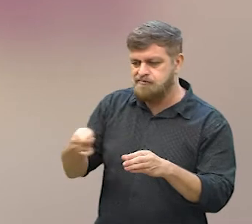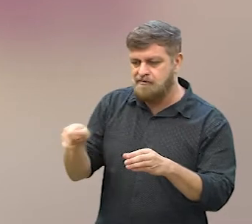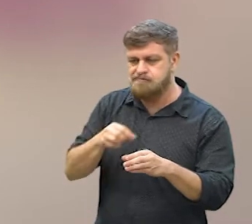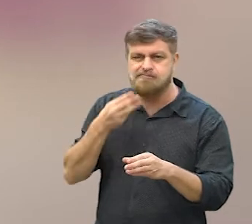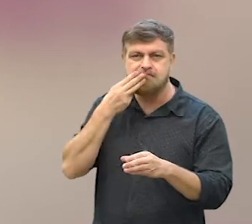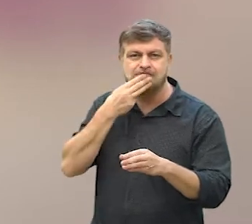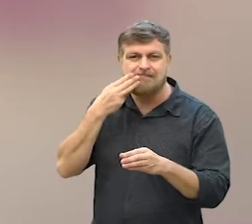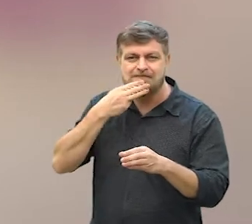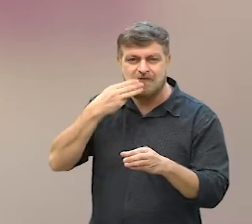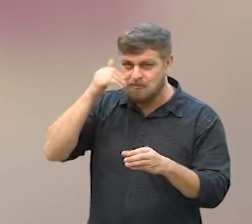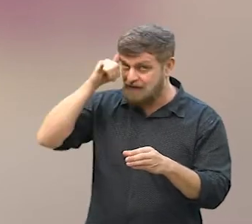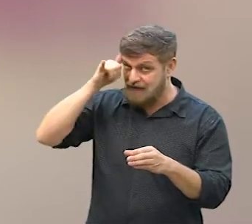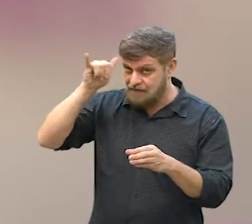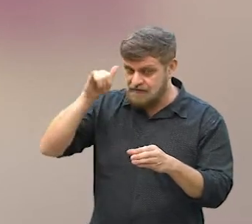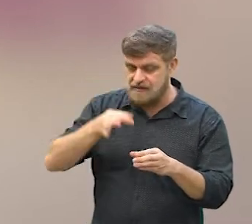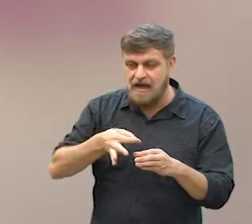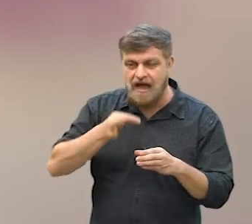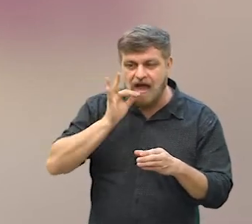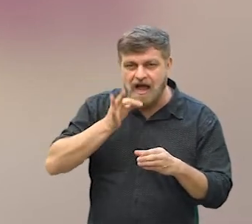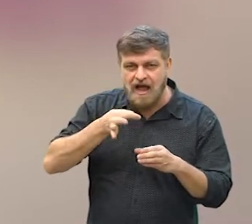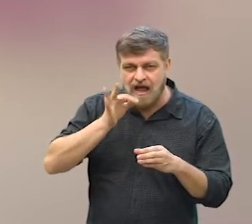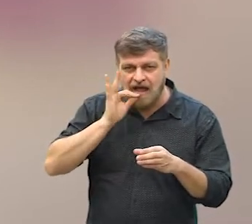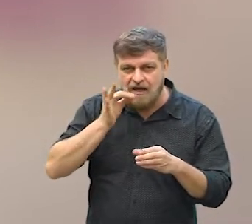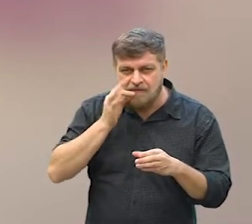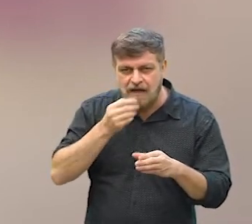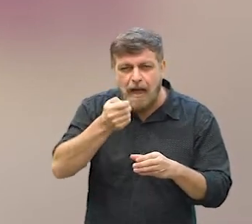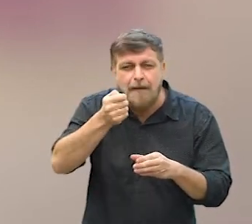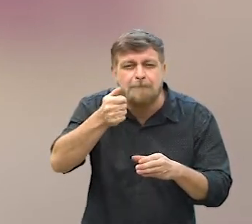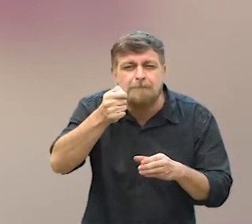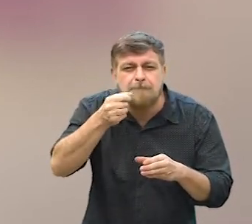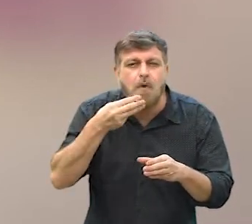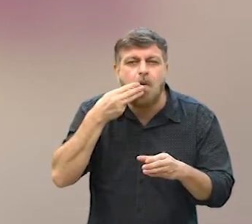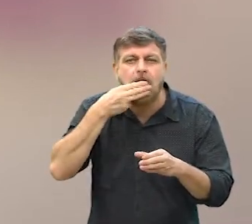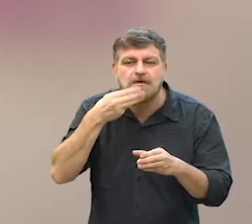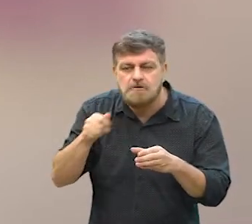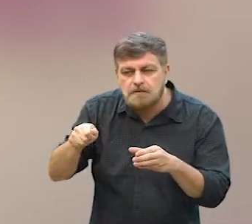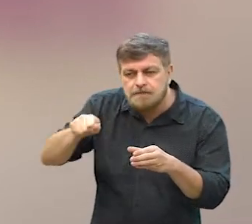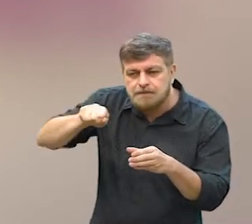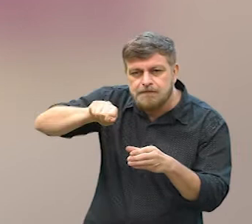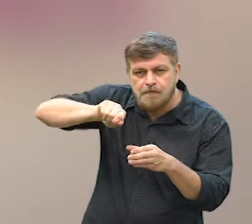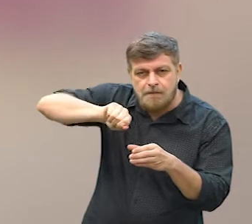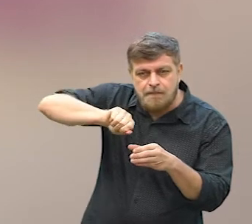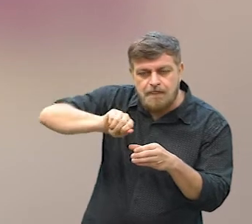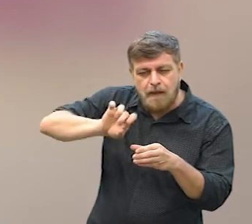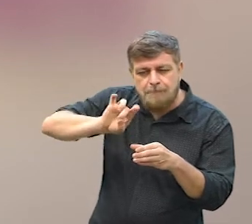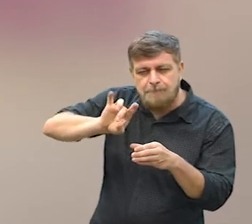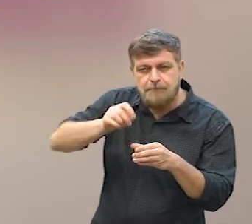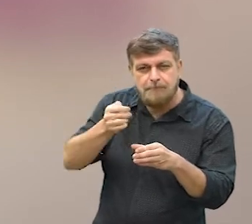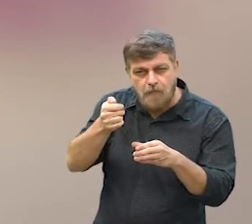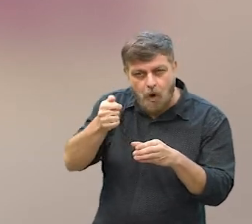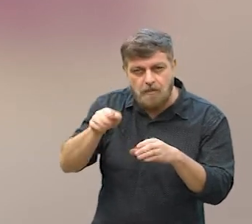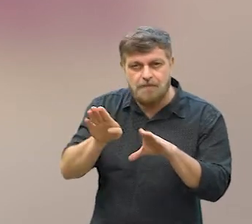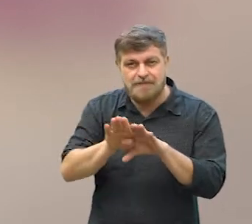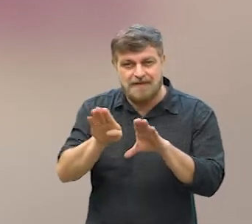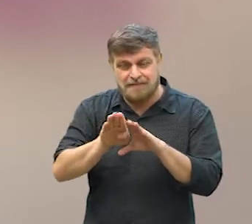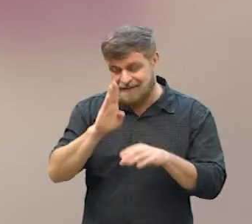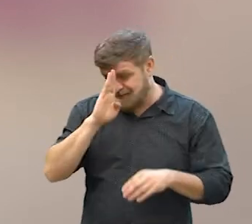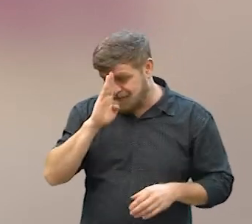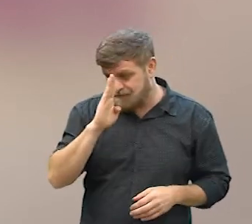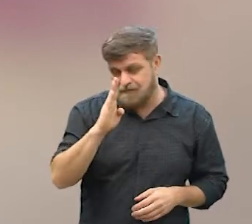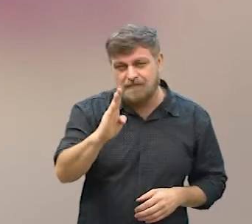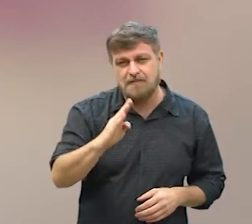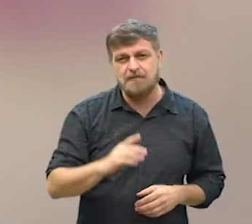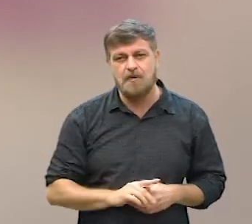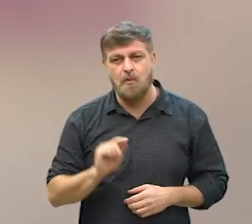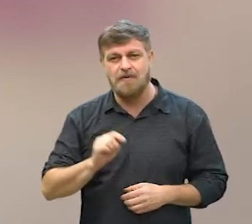de açúcares, então tentar tomar o quanto menos de açúcar possível nesse café e também nesse leite,